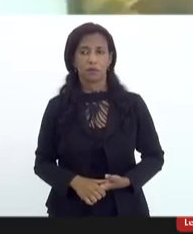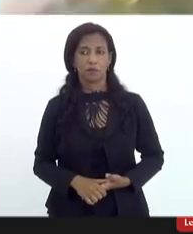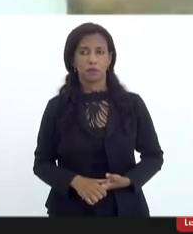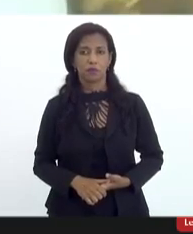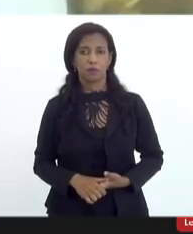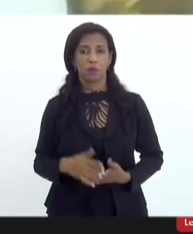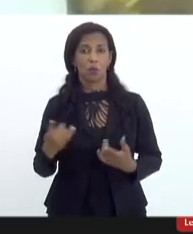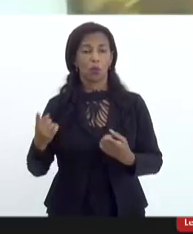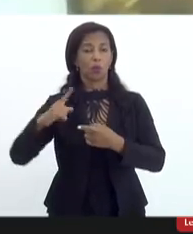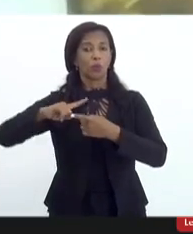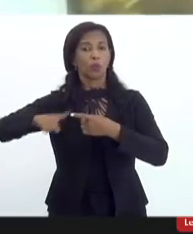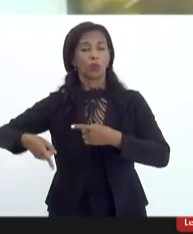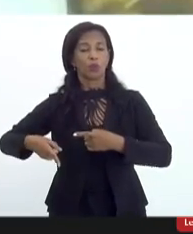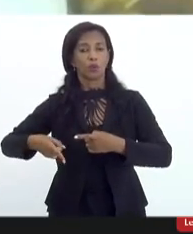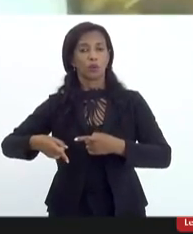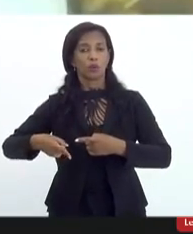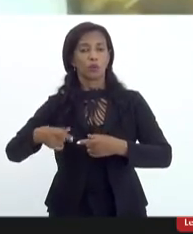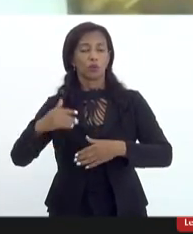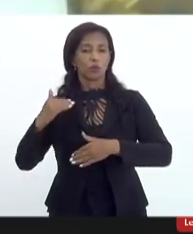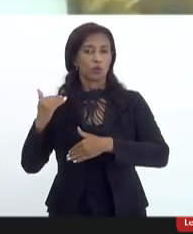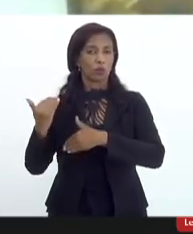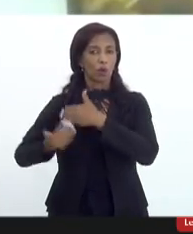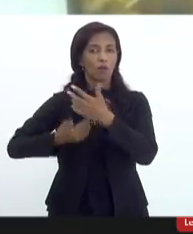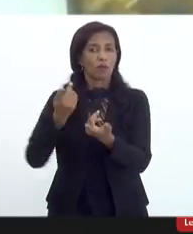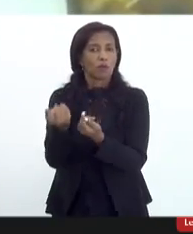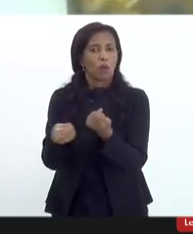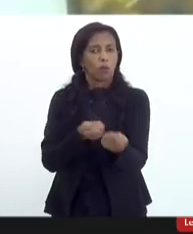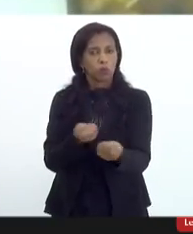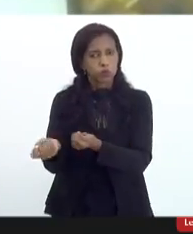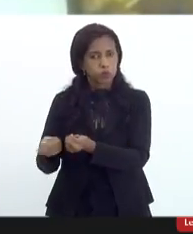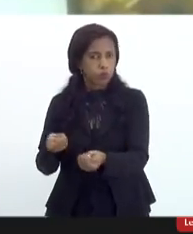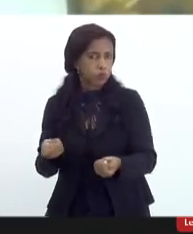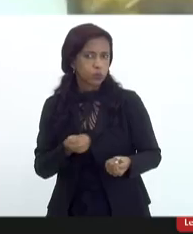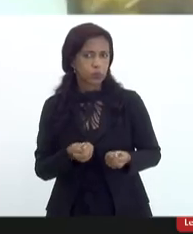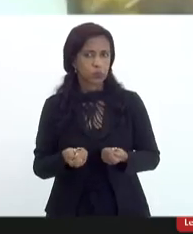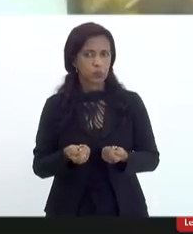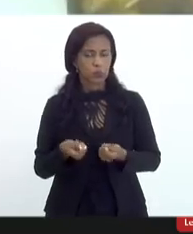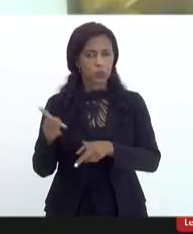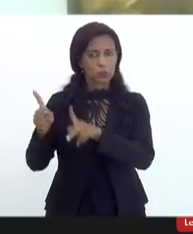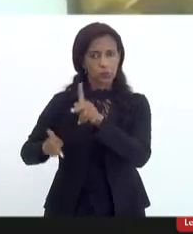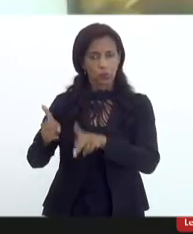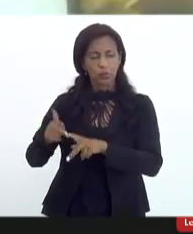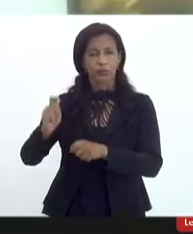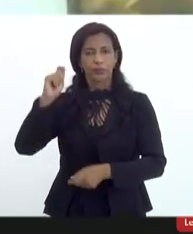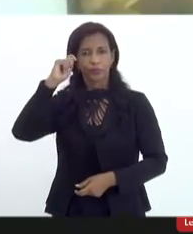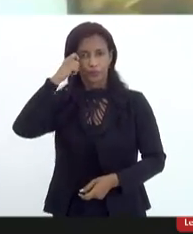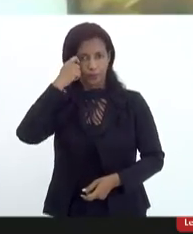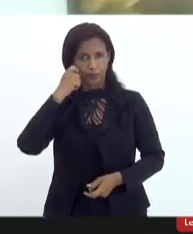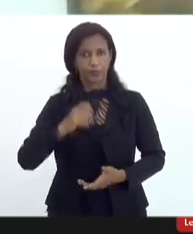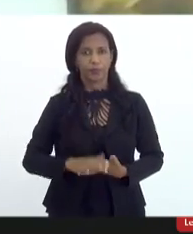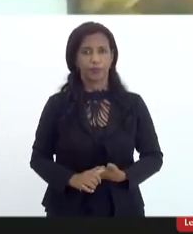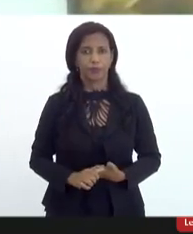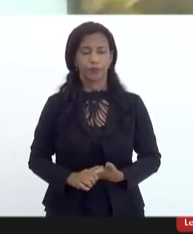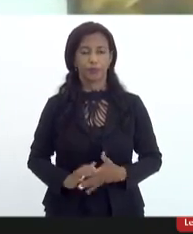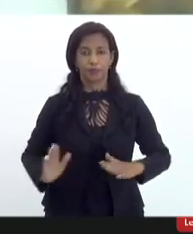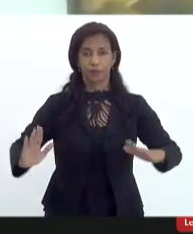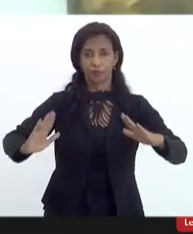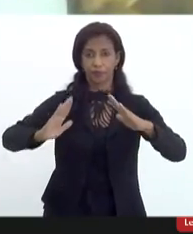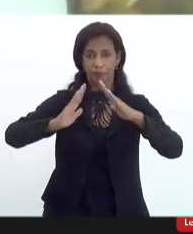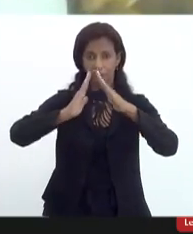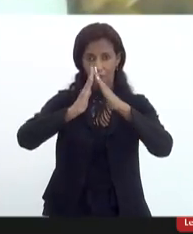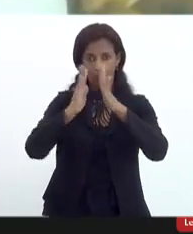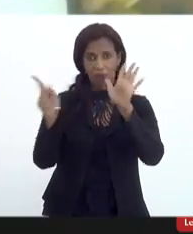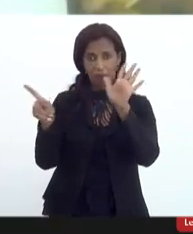com impedimento do avanço econômico do povo preto, as casas de